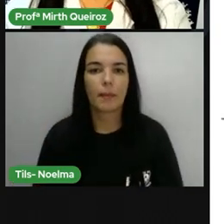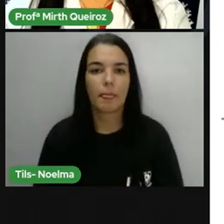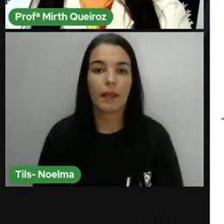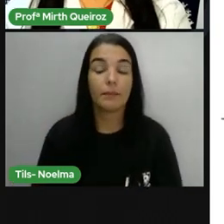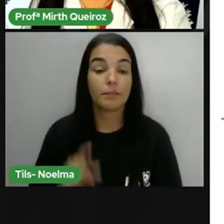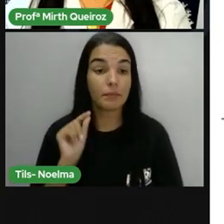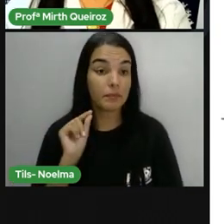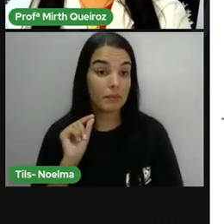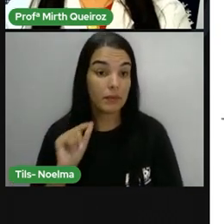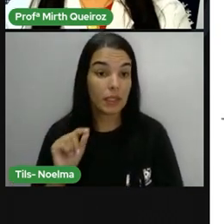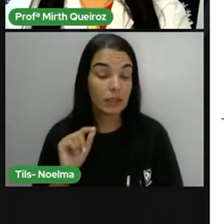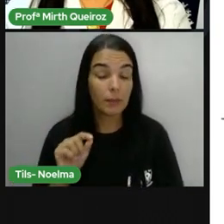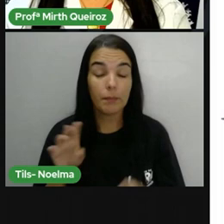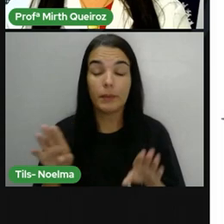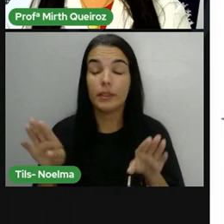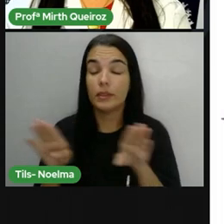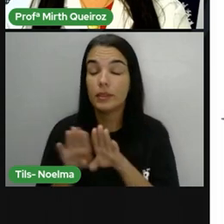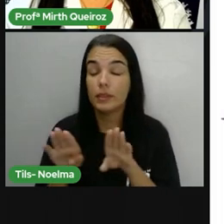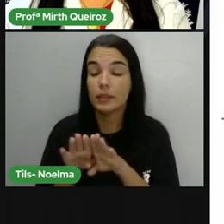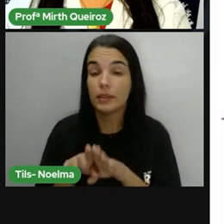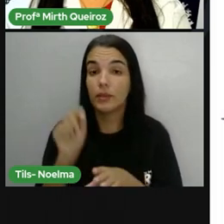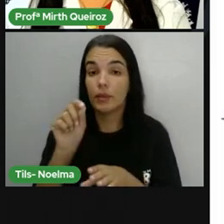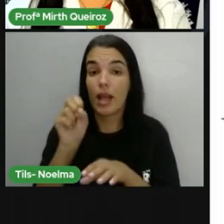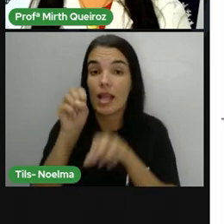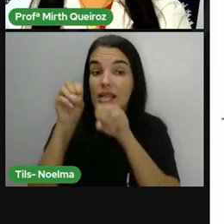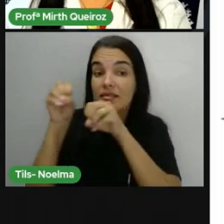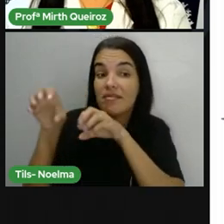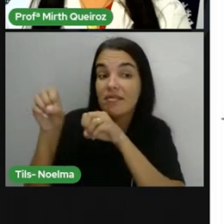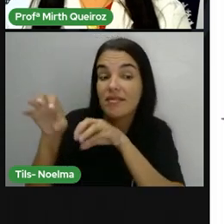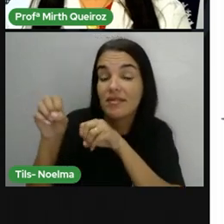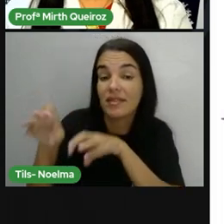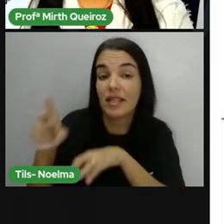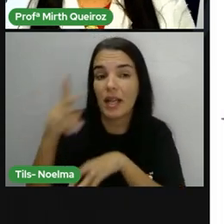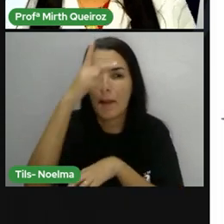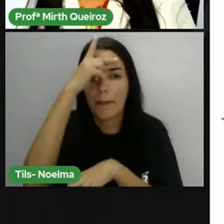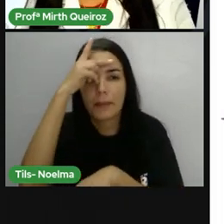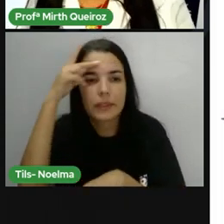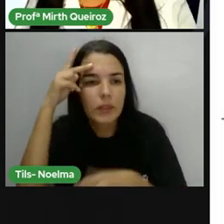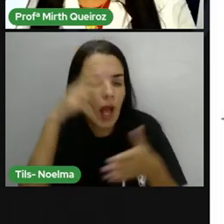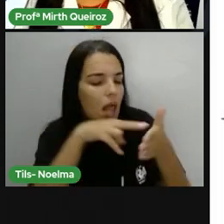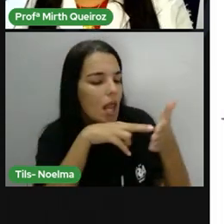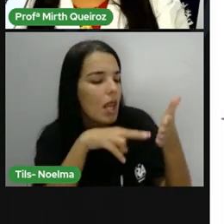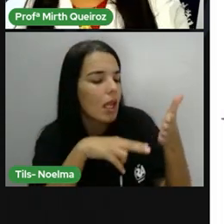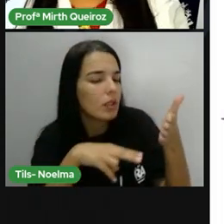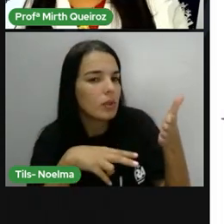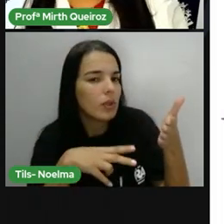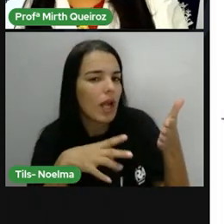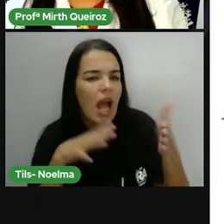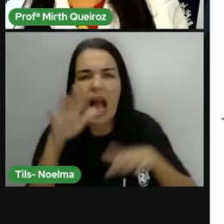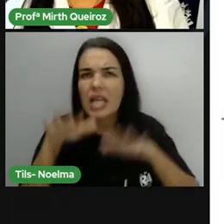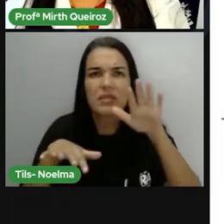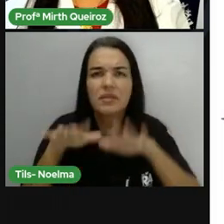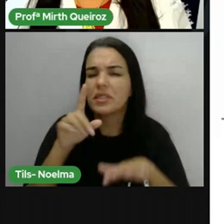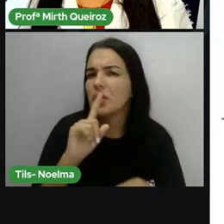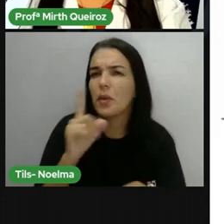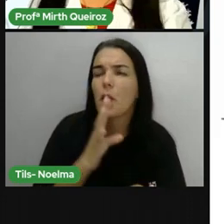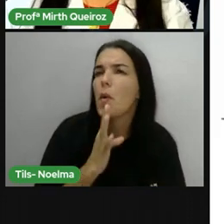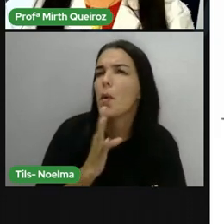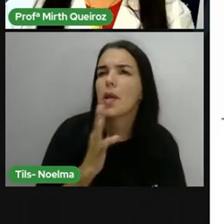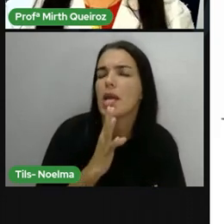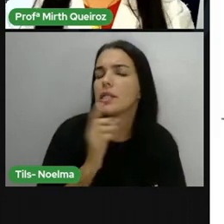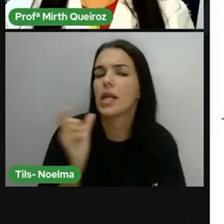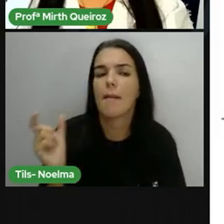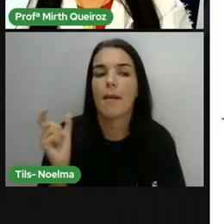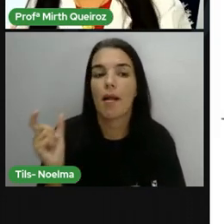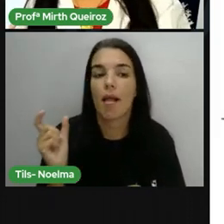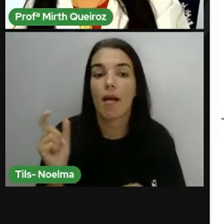ensina ao leitor a pronúncia adequada dos vocábulos, mesmo que desconheça o significado. Às vezes a gente não conhece uma palavra, mas por causa